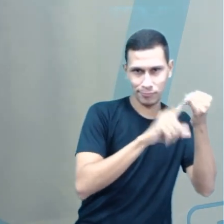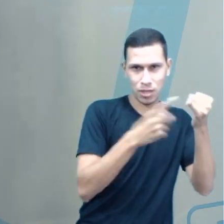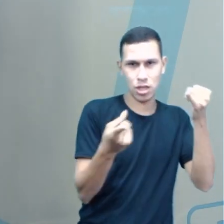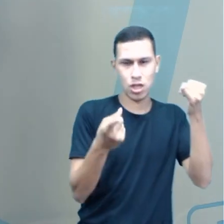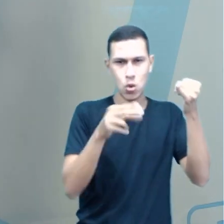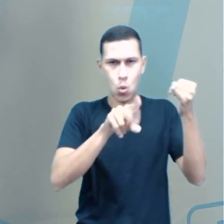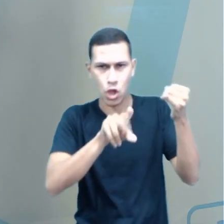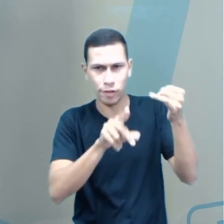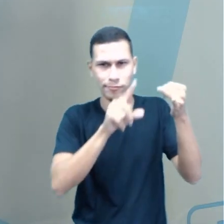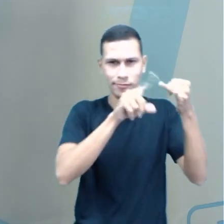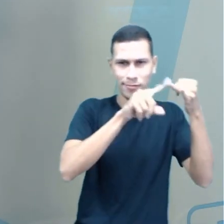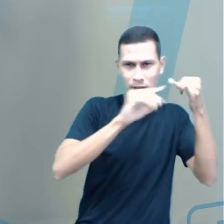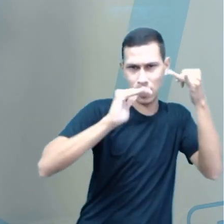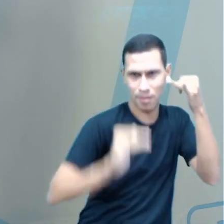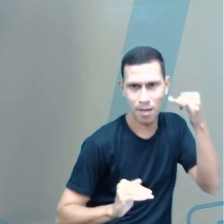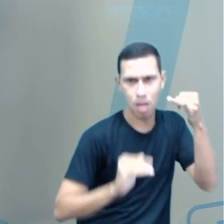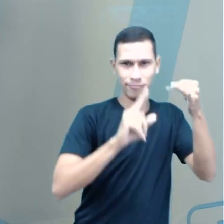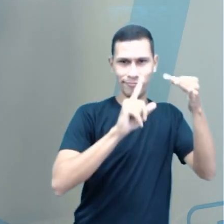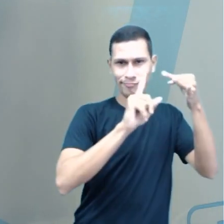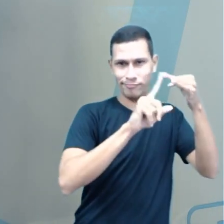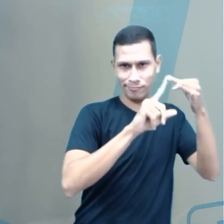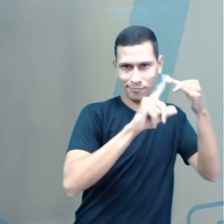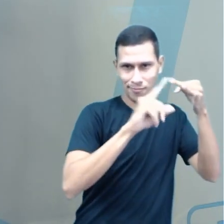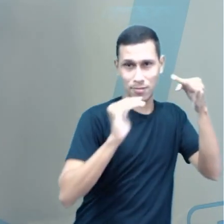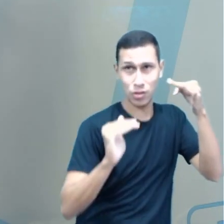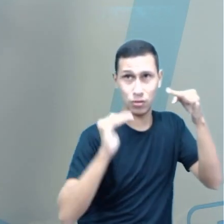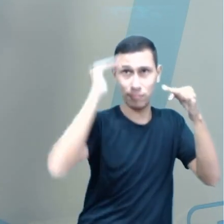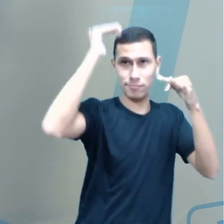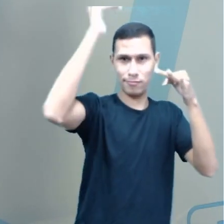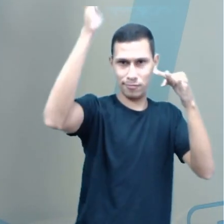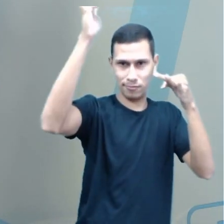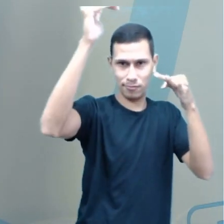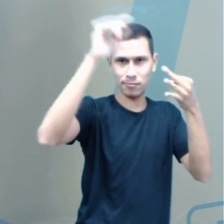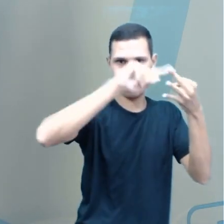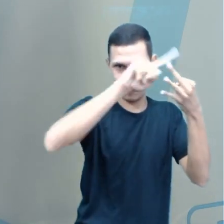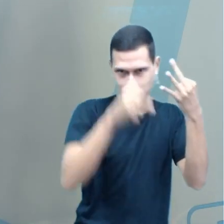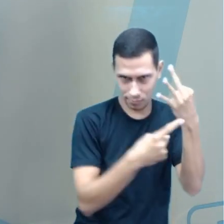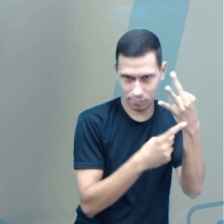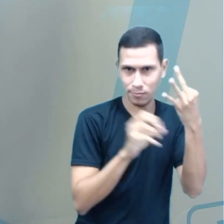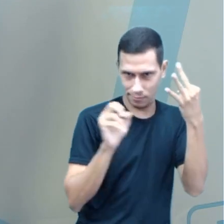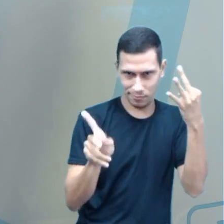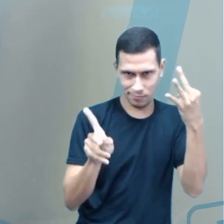de inferioridade e comparativo de superioridade, certo?